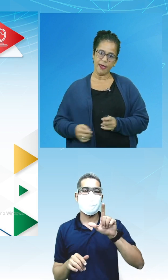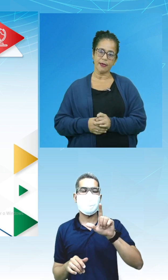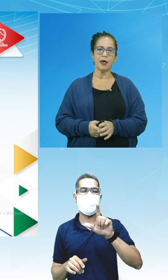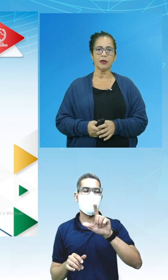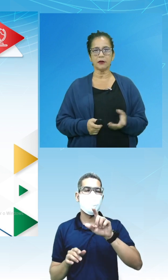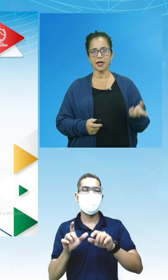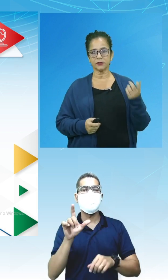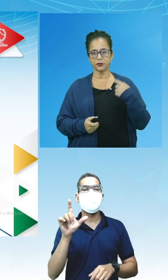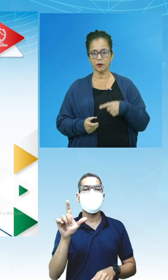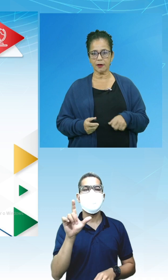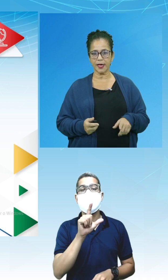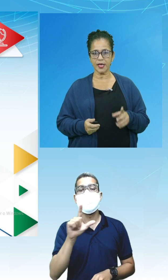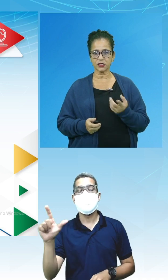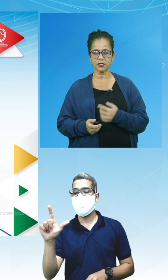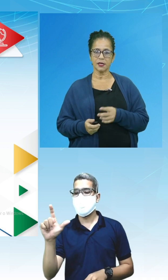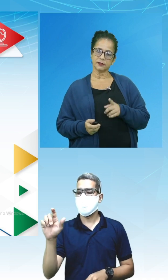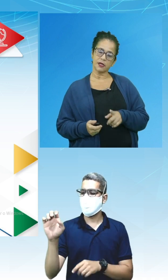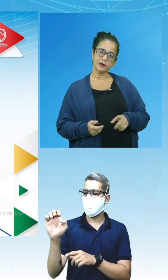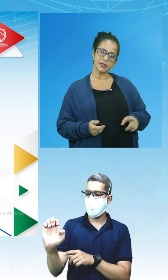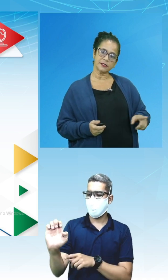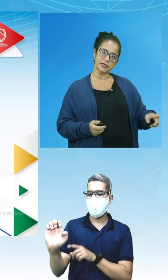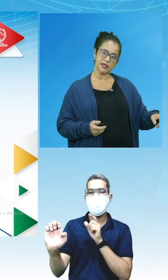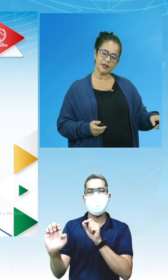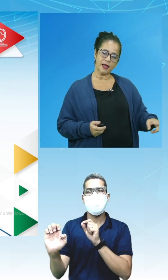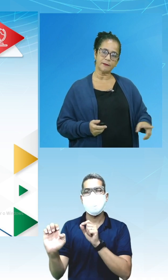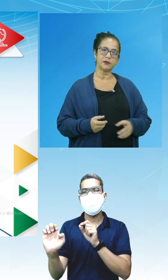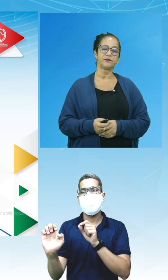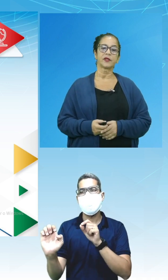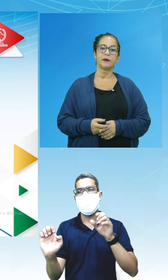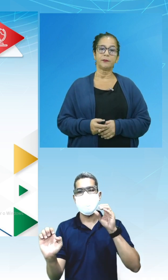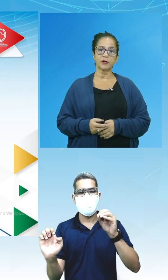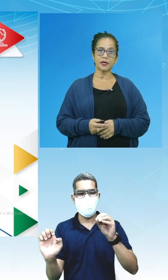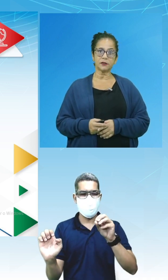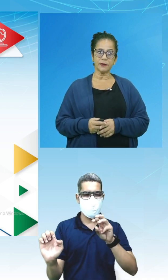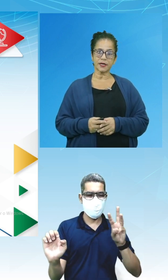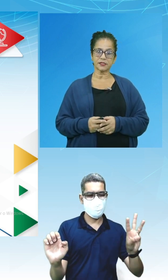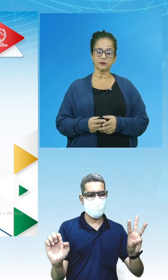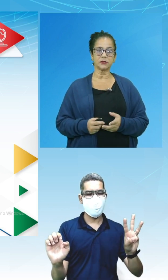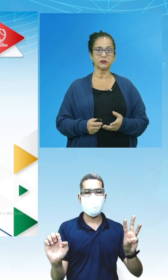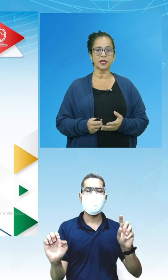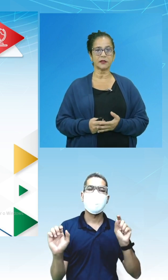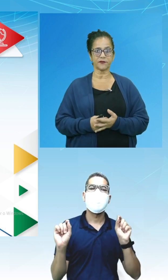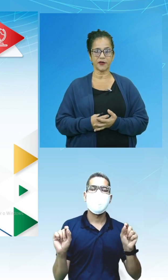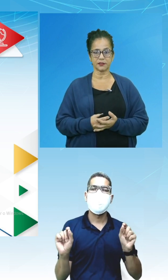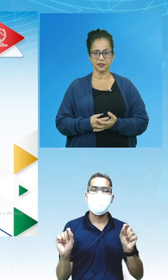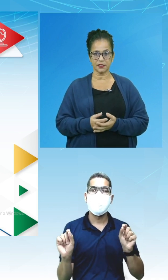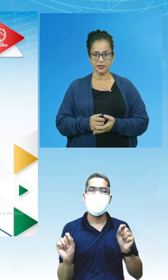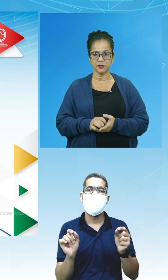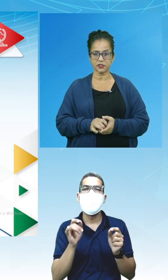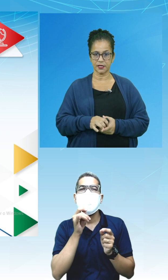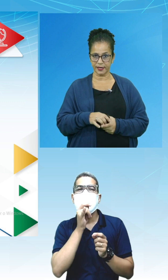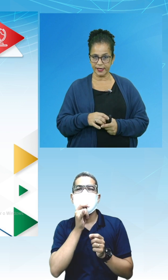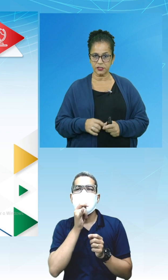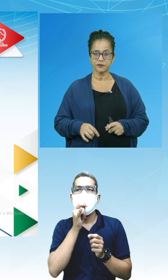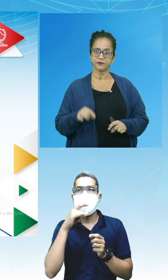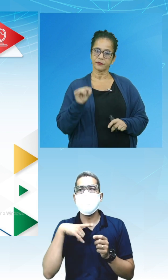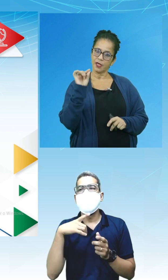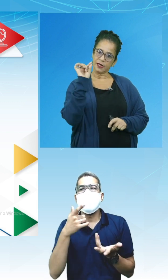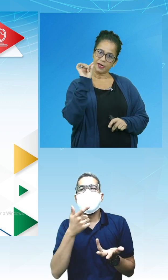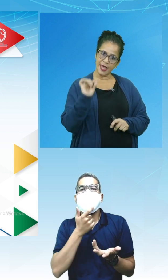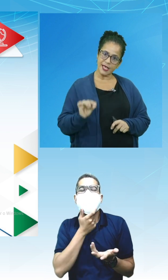letrinha E? E ao lado do oeste tem uma letrinha W? Porque quando está se falando em